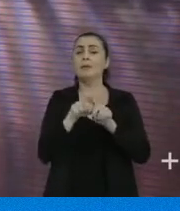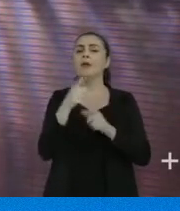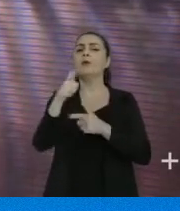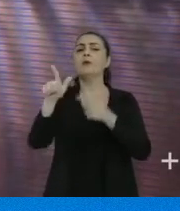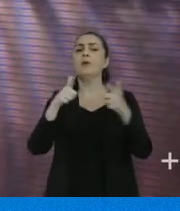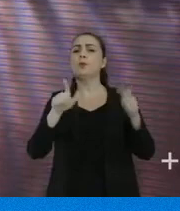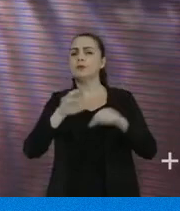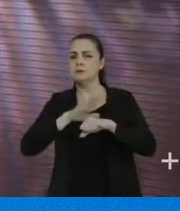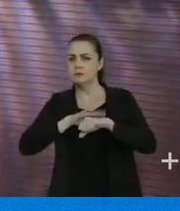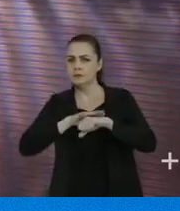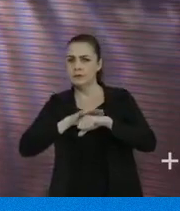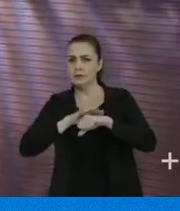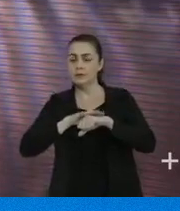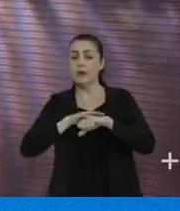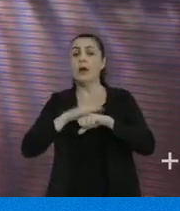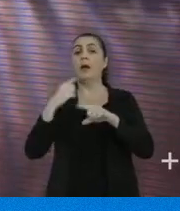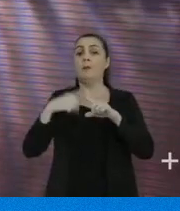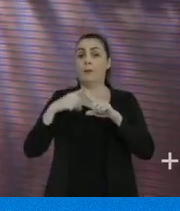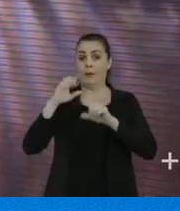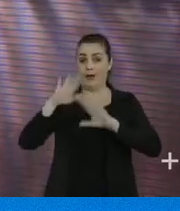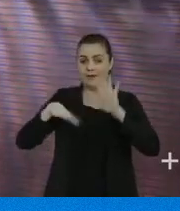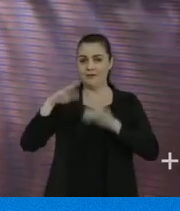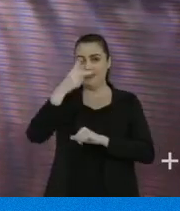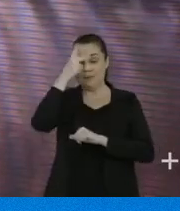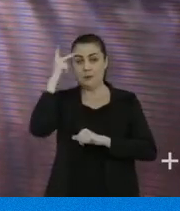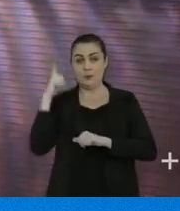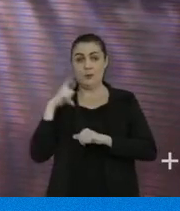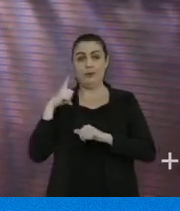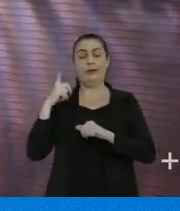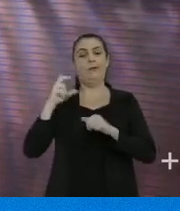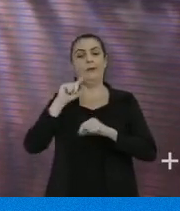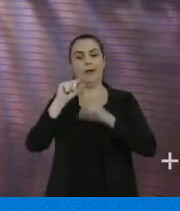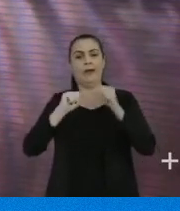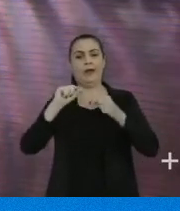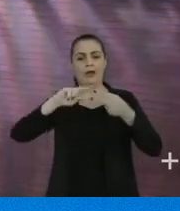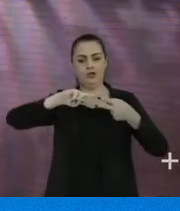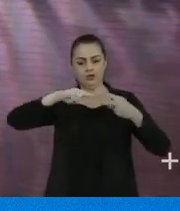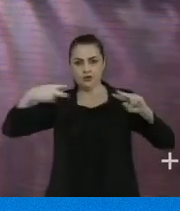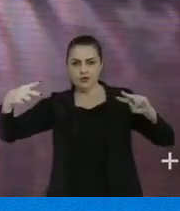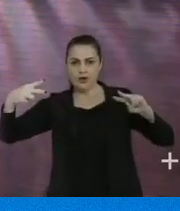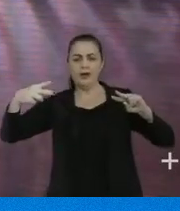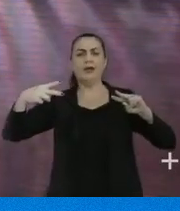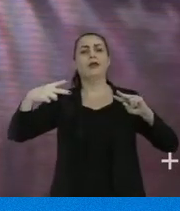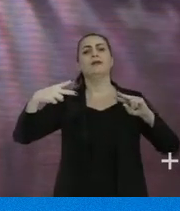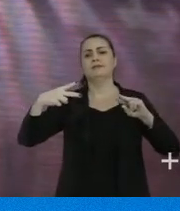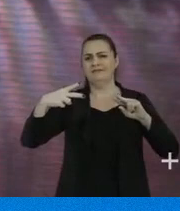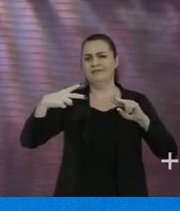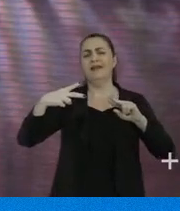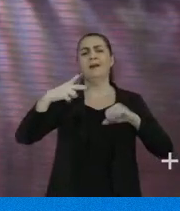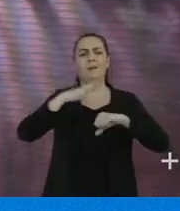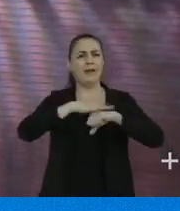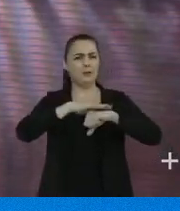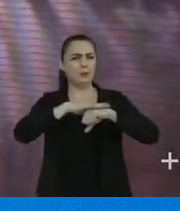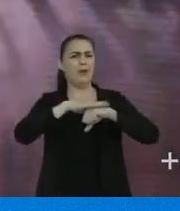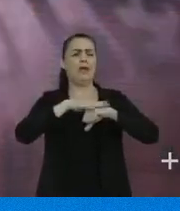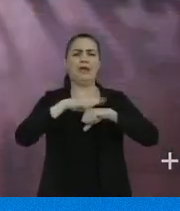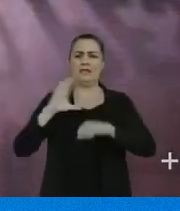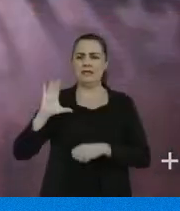urgência para a hipertensão, diabetes, os cânceres, quando as doenças autoimunes, isso é muito claro, quando a gente